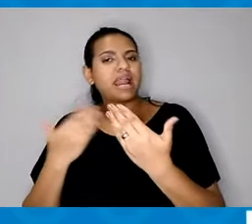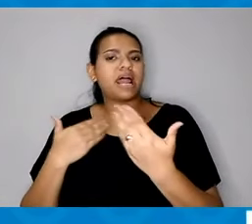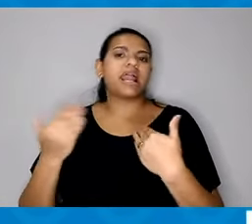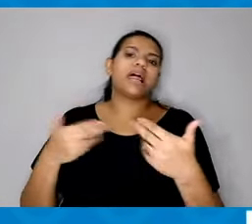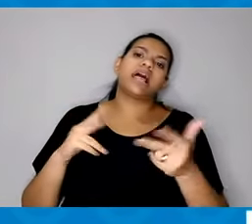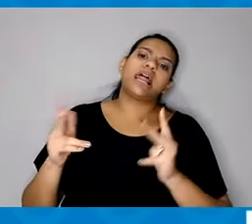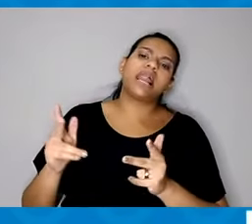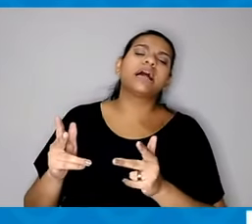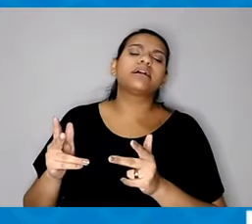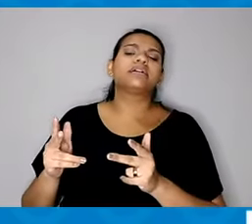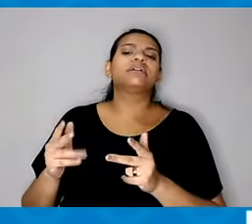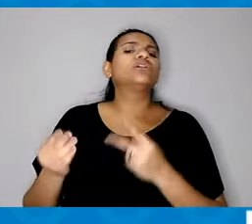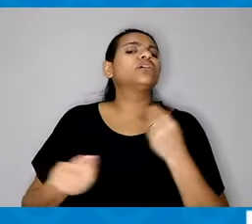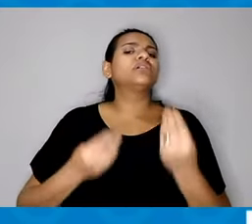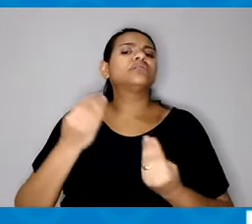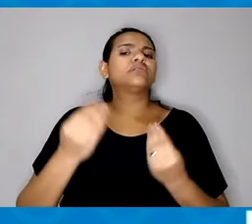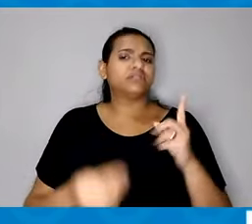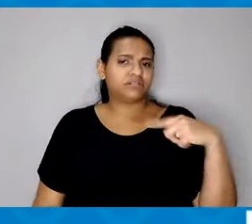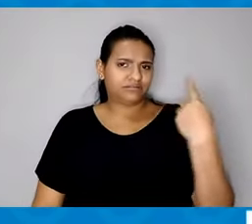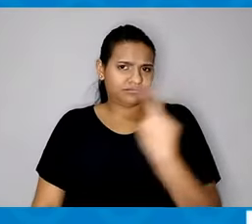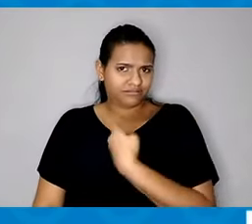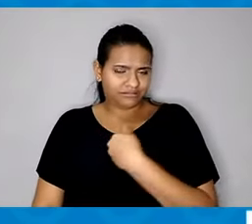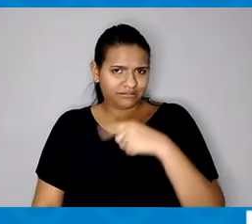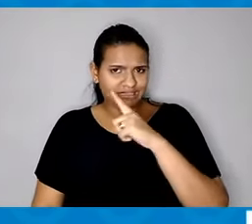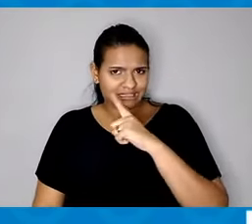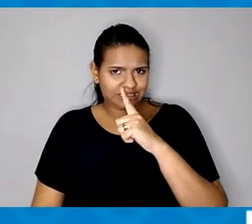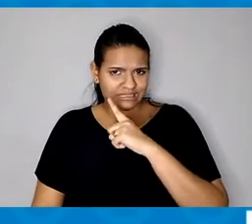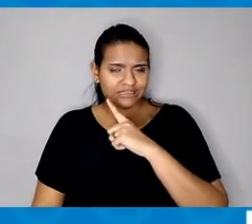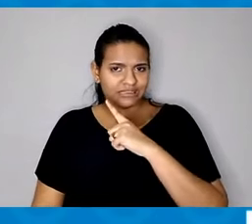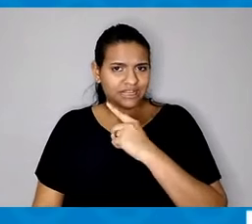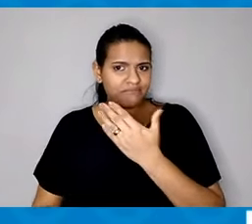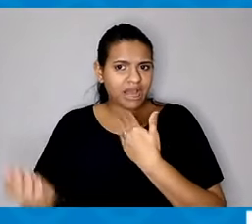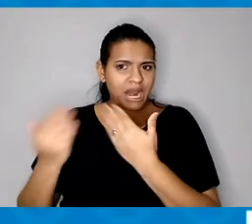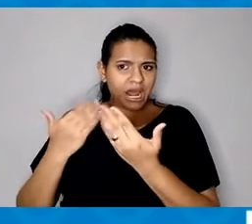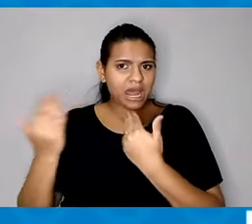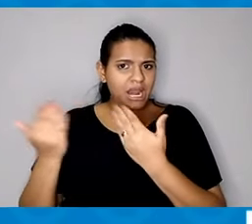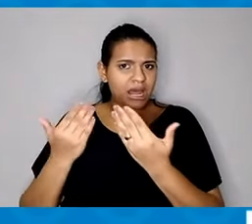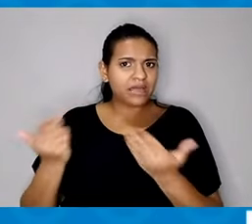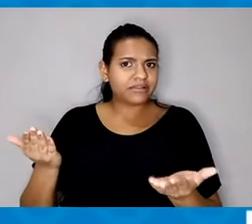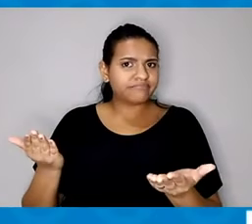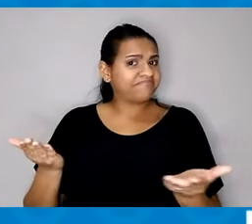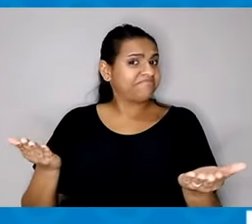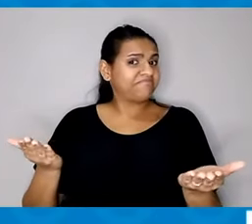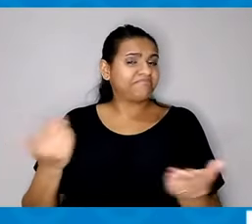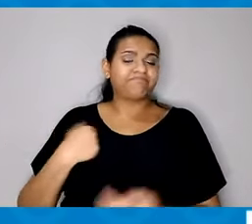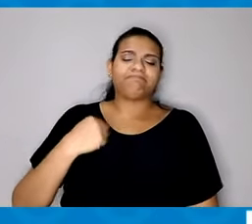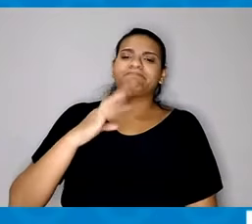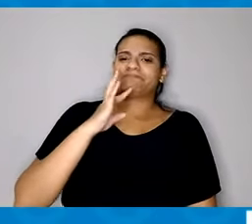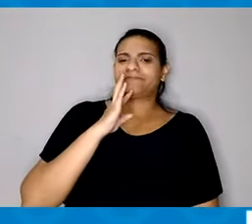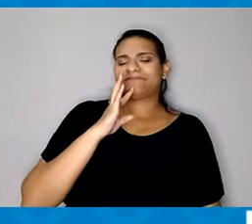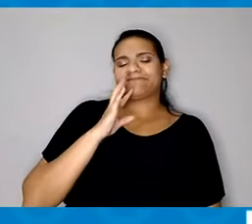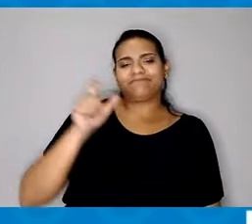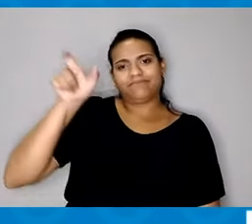né? E eu conheço estudantes, estou me lembrando de um agora, por exemplo, que é líder